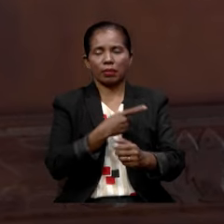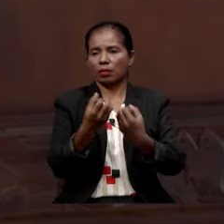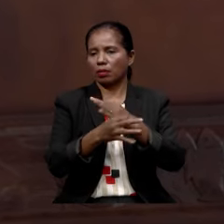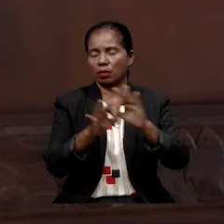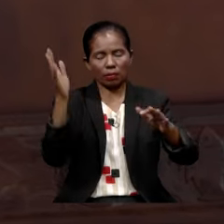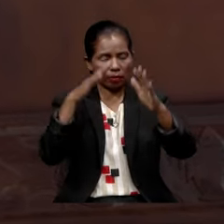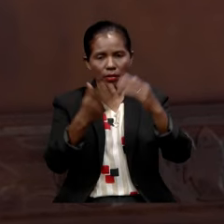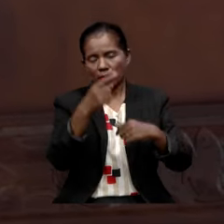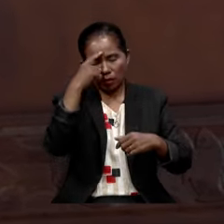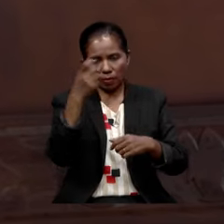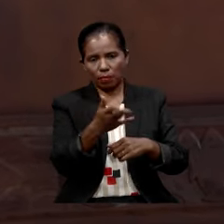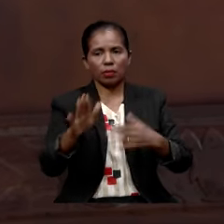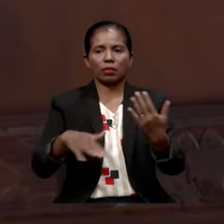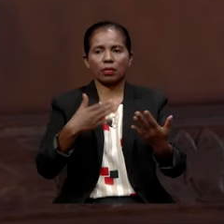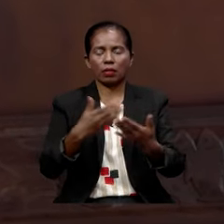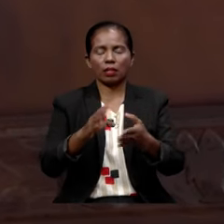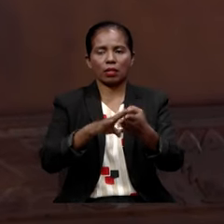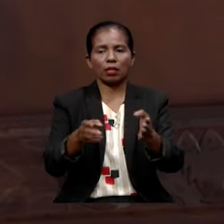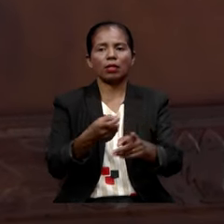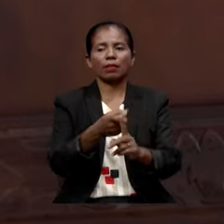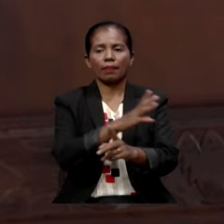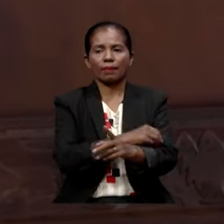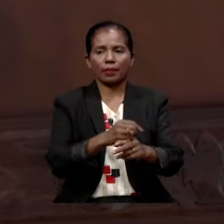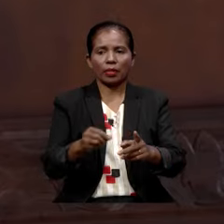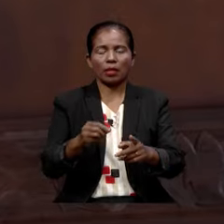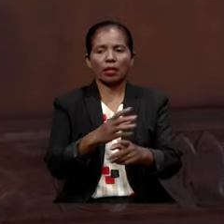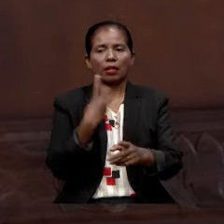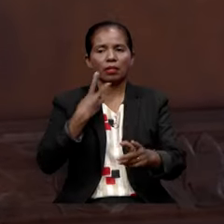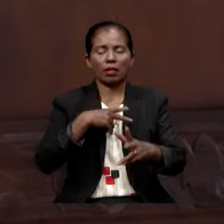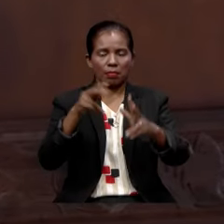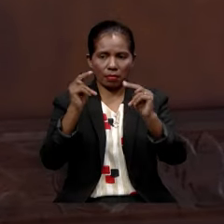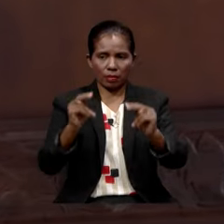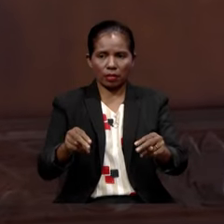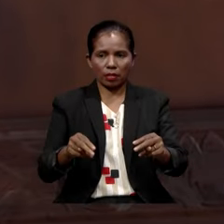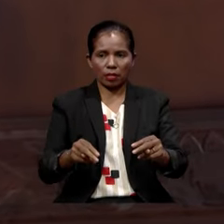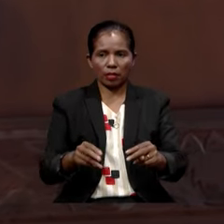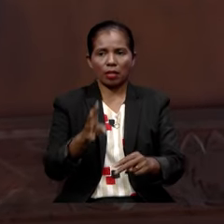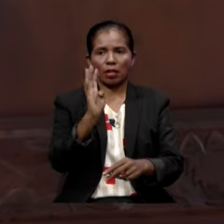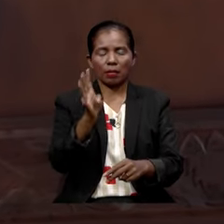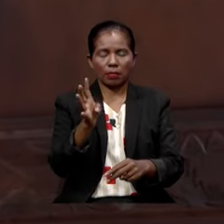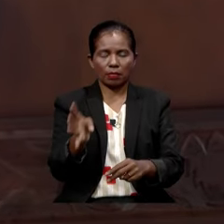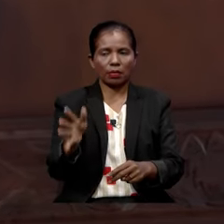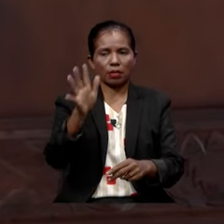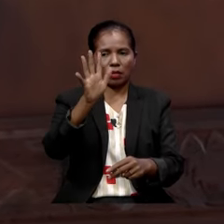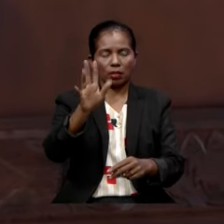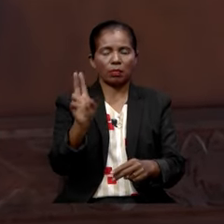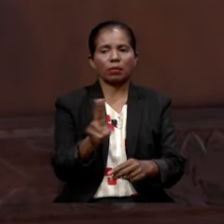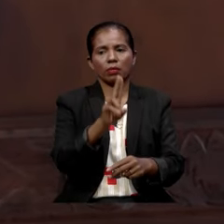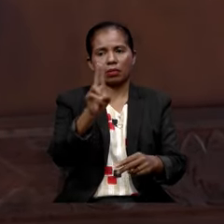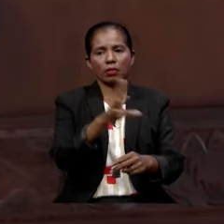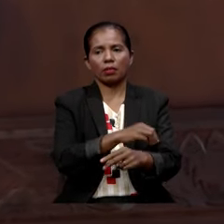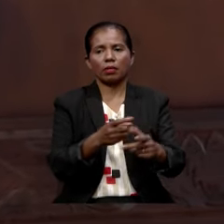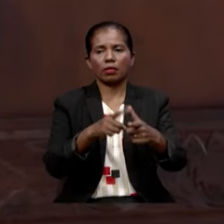problema. Também a bolsa da técnica está pedindo na tama ou categoria normal, ame precisa 45 dias de UTIS a